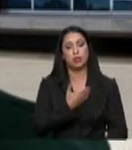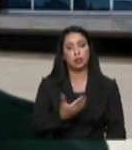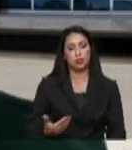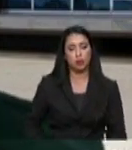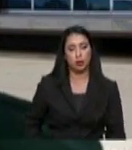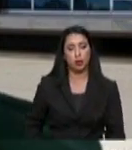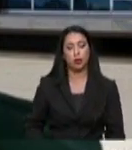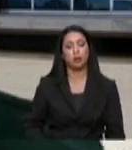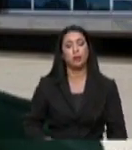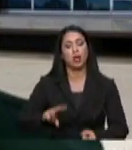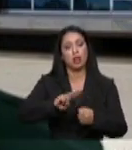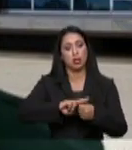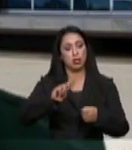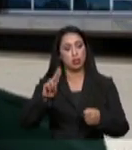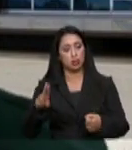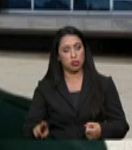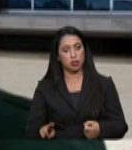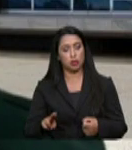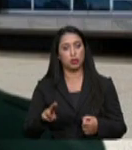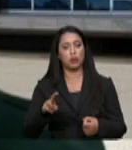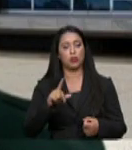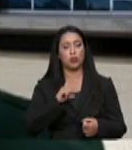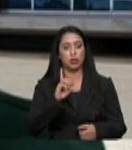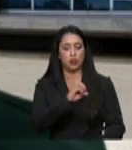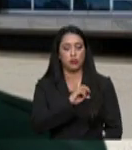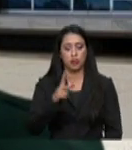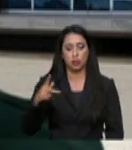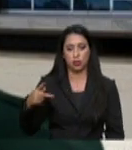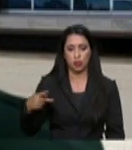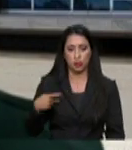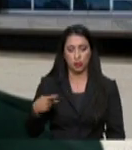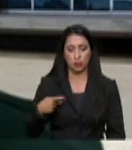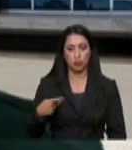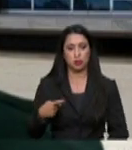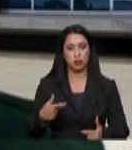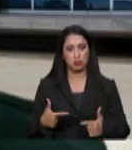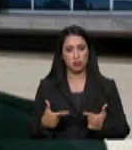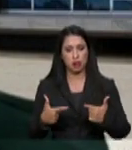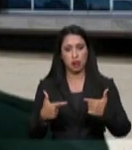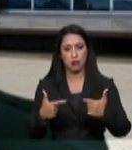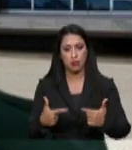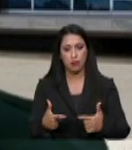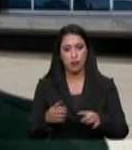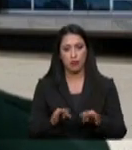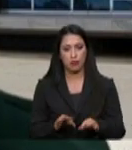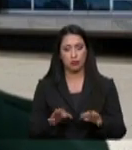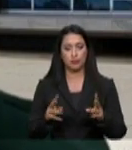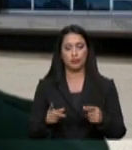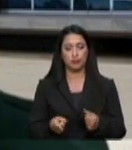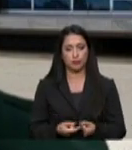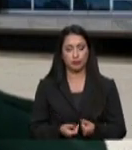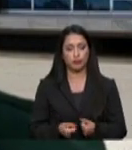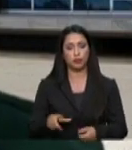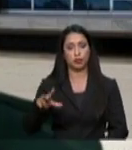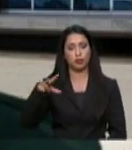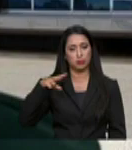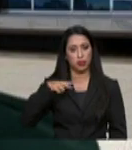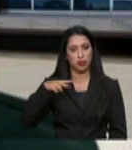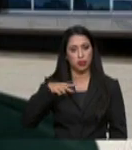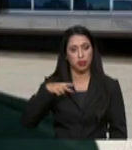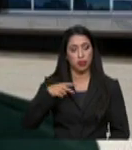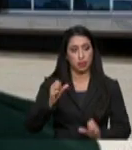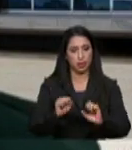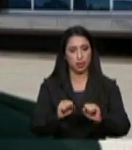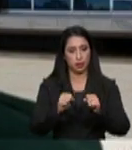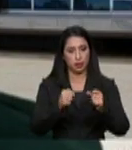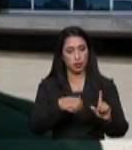privada advocacia pública defensoria pública e aqui atuaram todos advocacia privada na